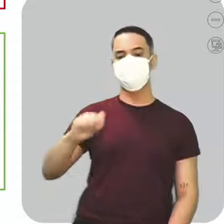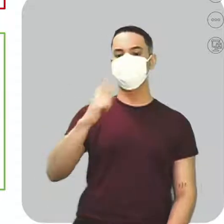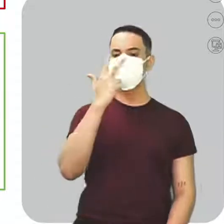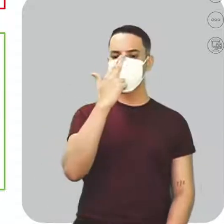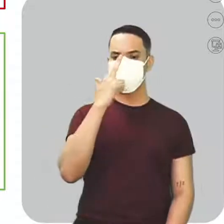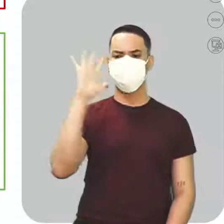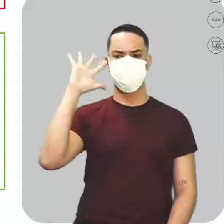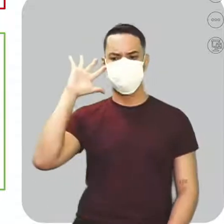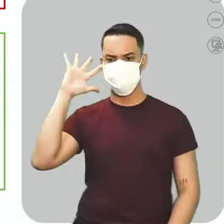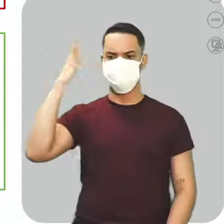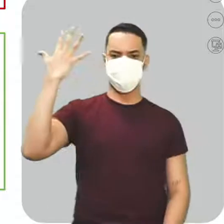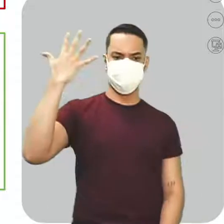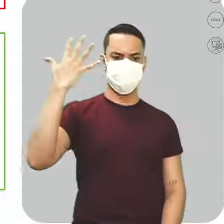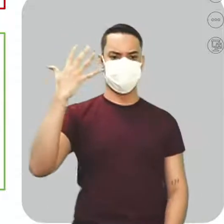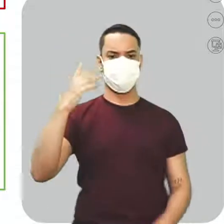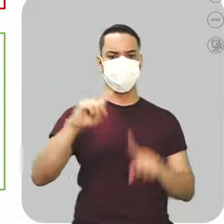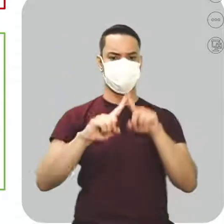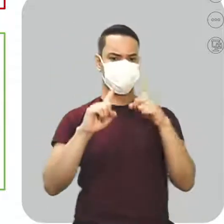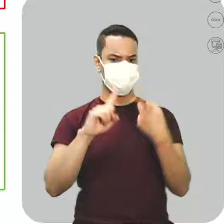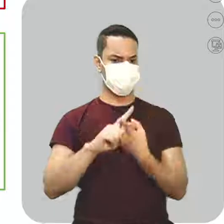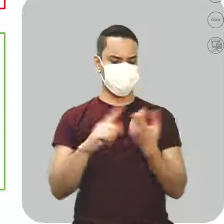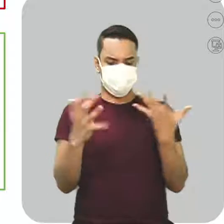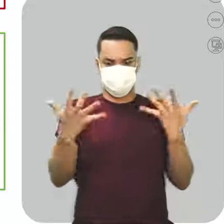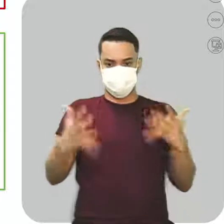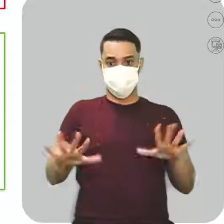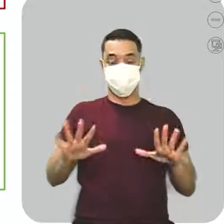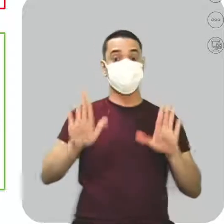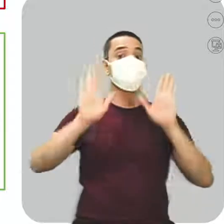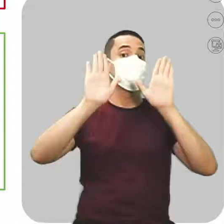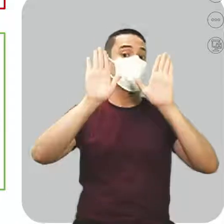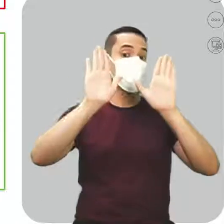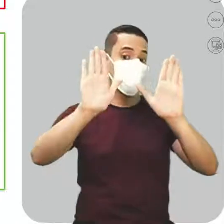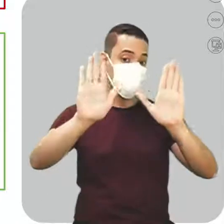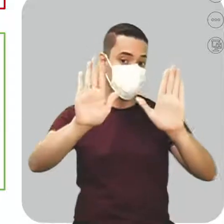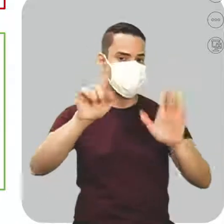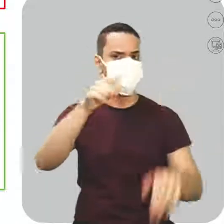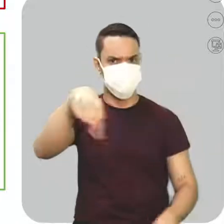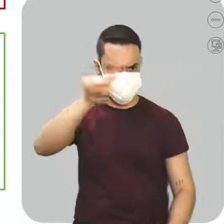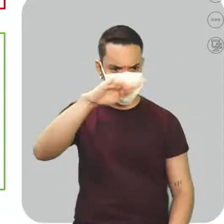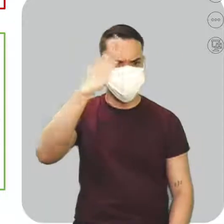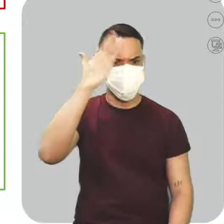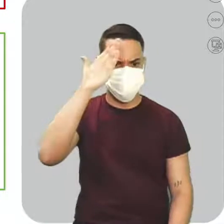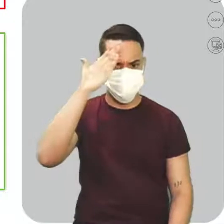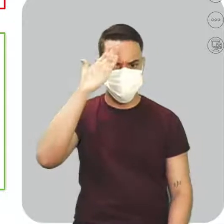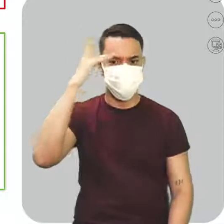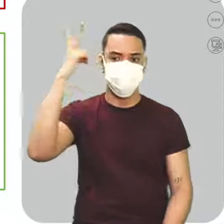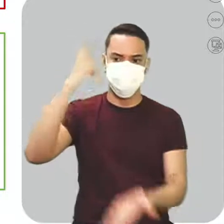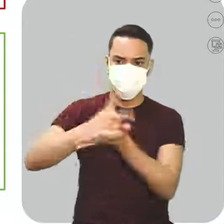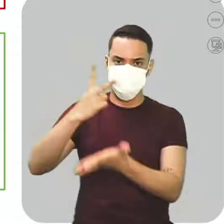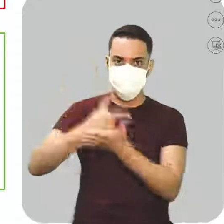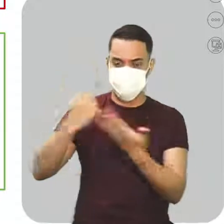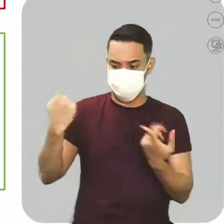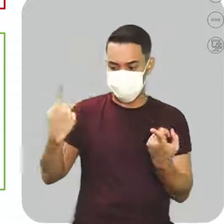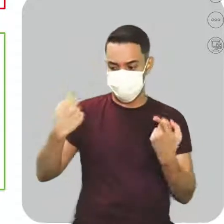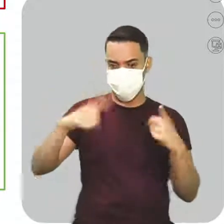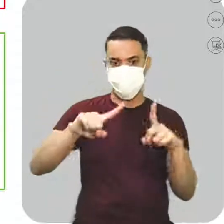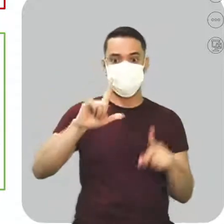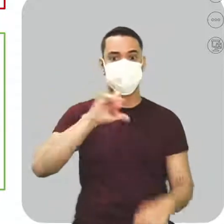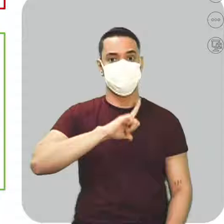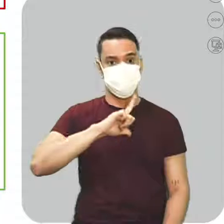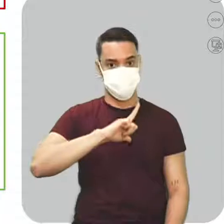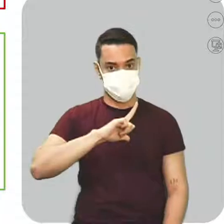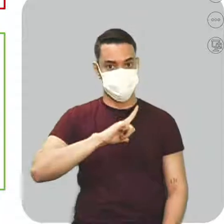para a gravidez indesejável. Porém, você sabe que sempre na contra-argumentação,